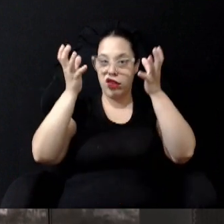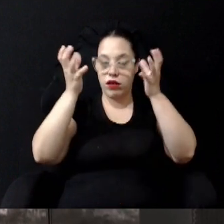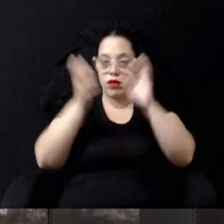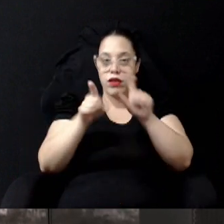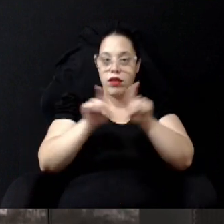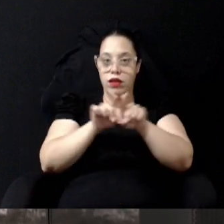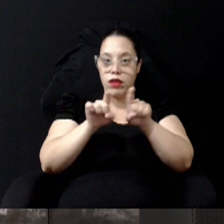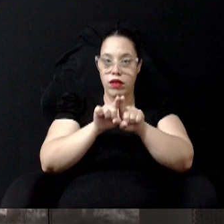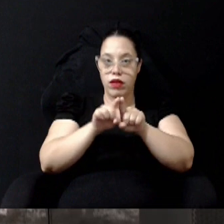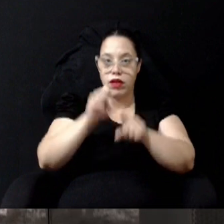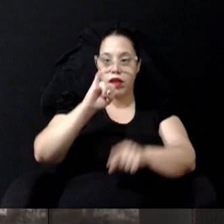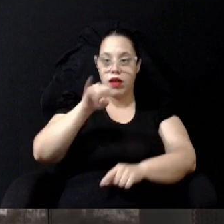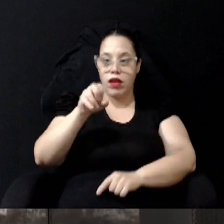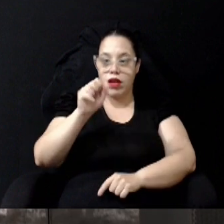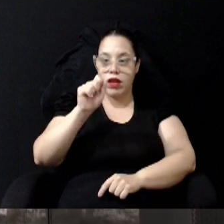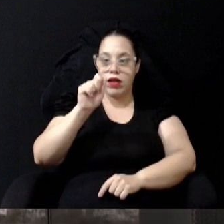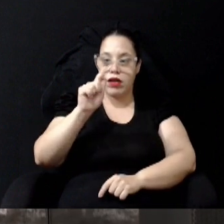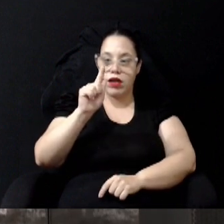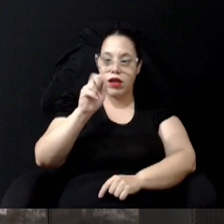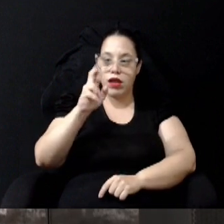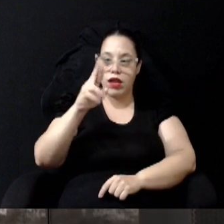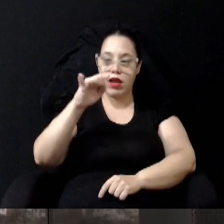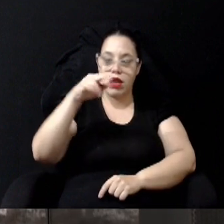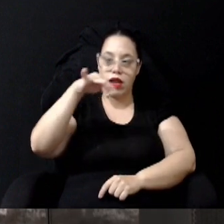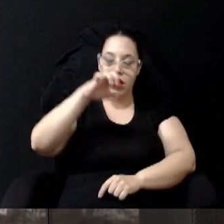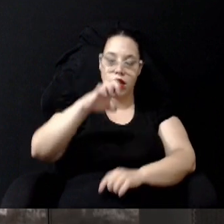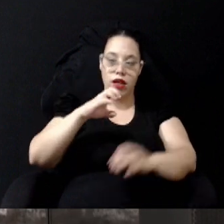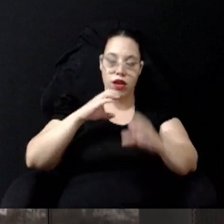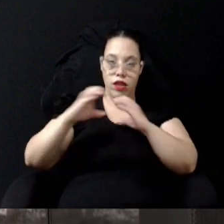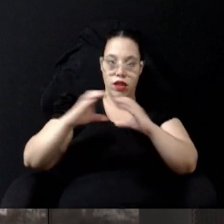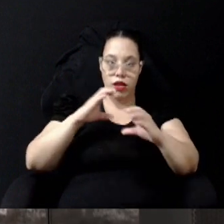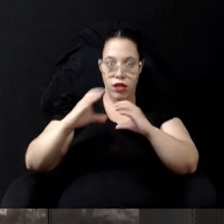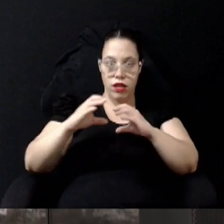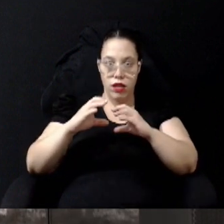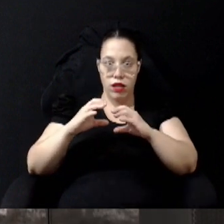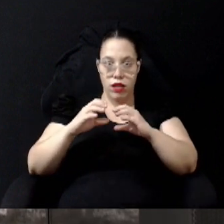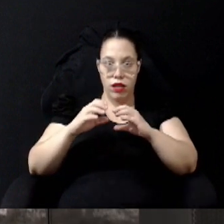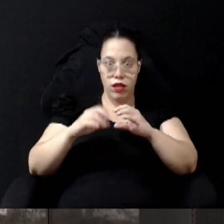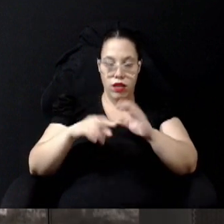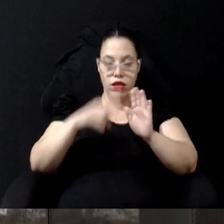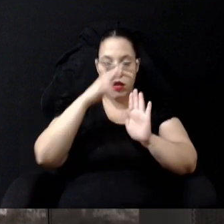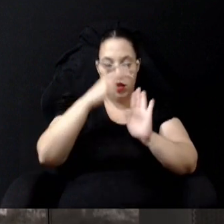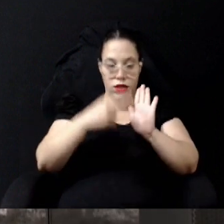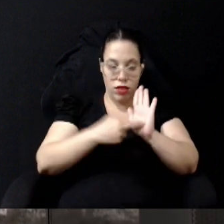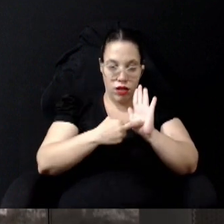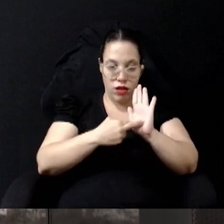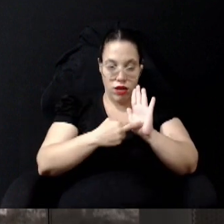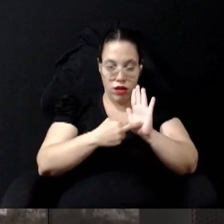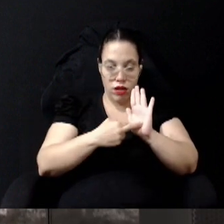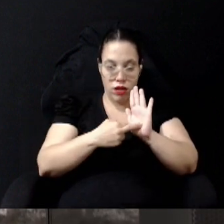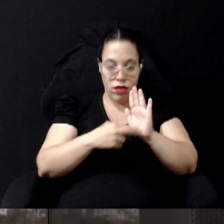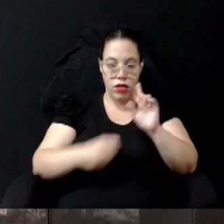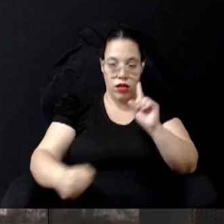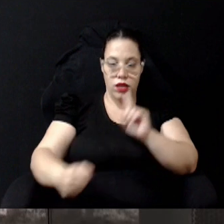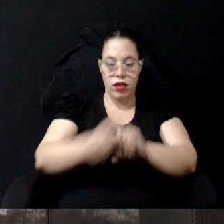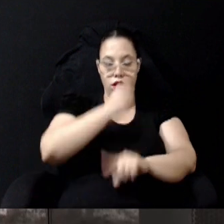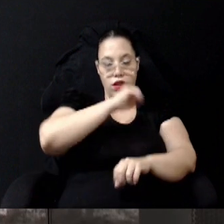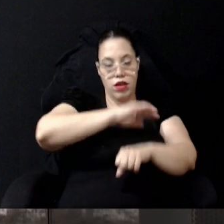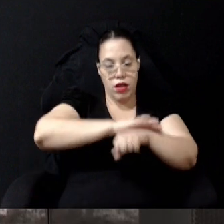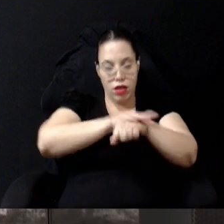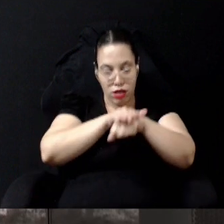Jaqueline Damasio, coordenadora do Centro de Referência dos Direitos Humanos na Prevenção e Combate ao Racismo e